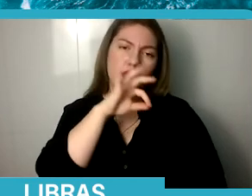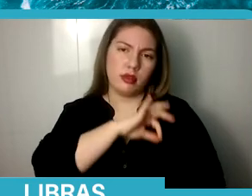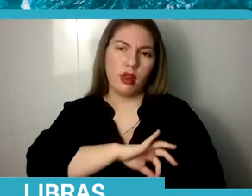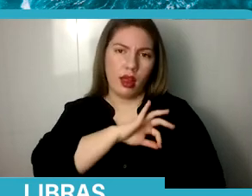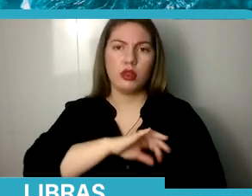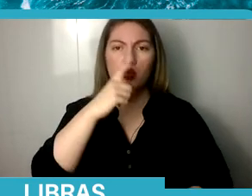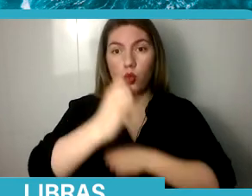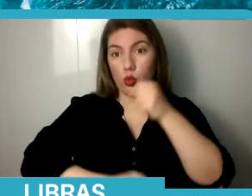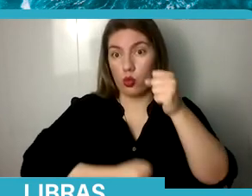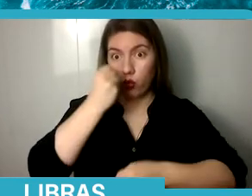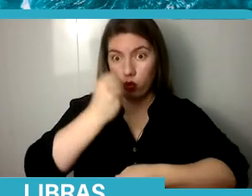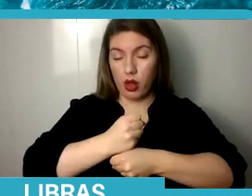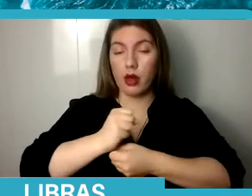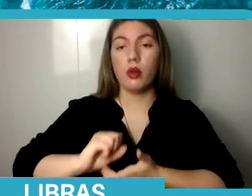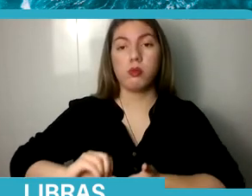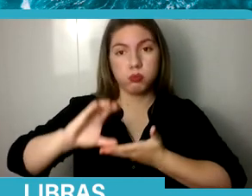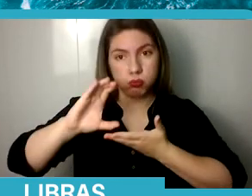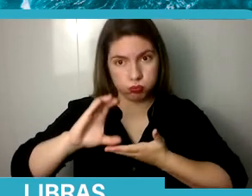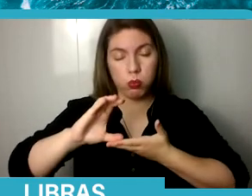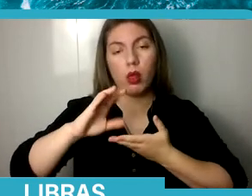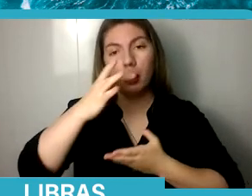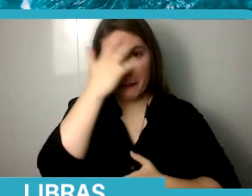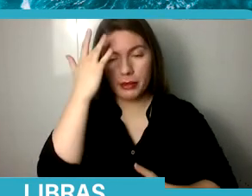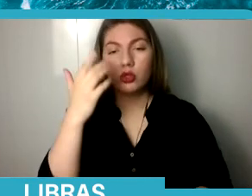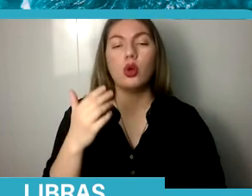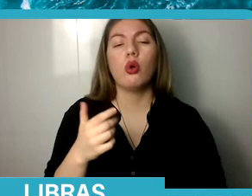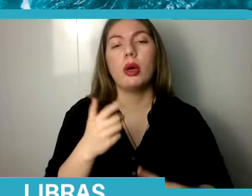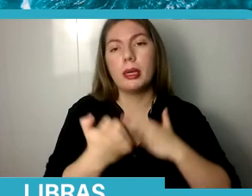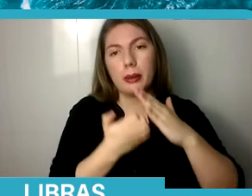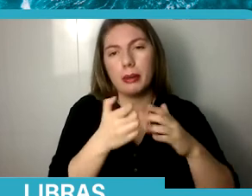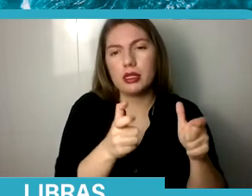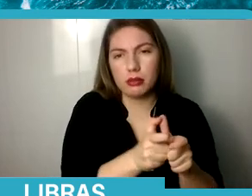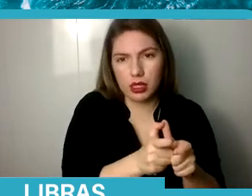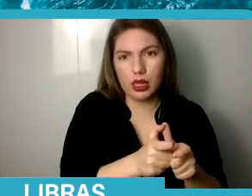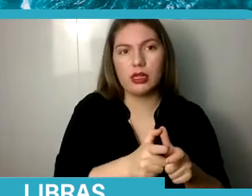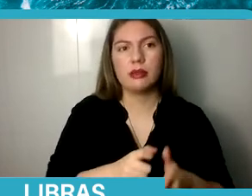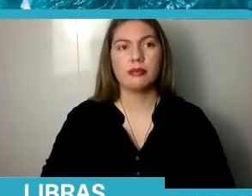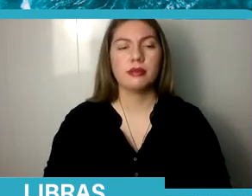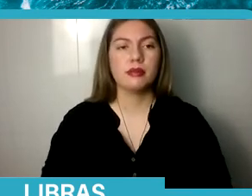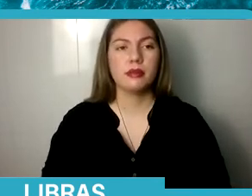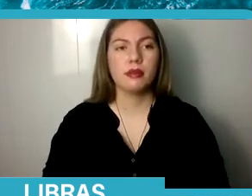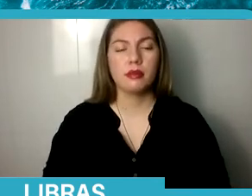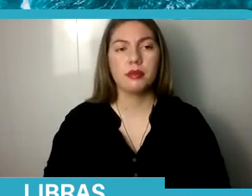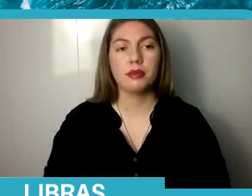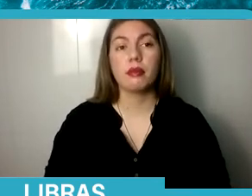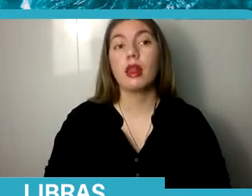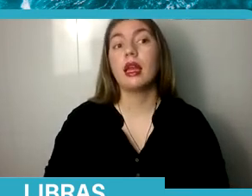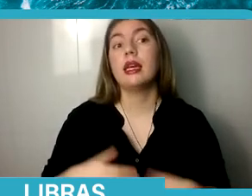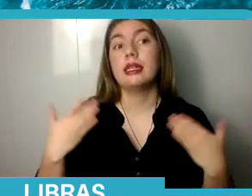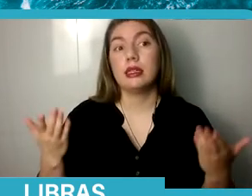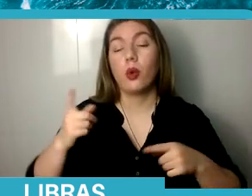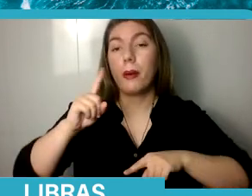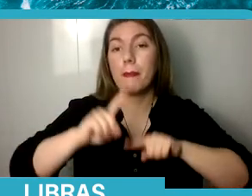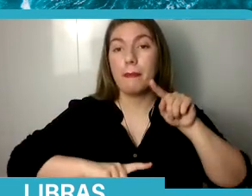é que a gente tirou no ano de 2020 na verdade pode passar então todas as nossas